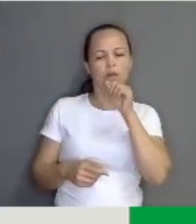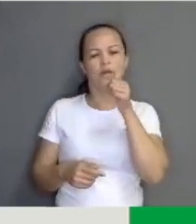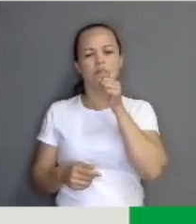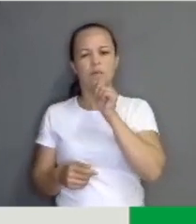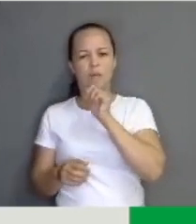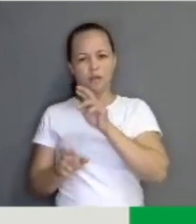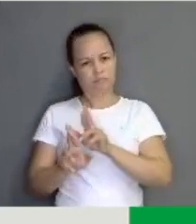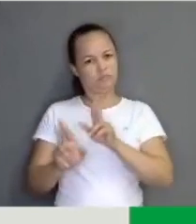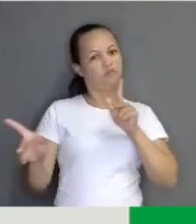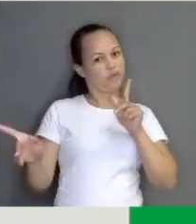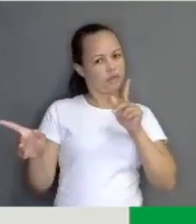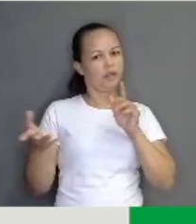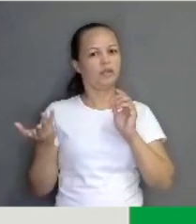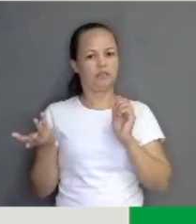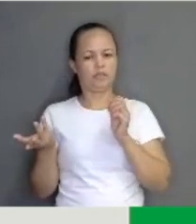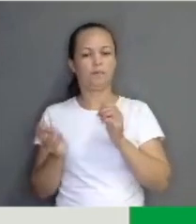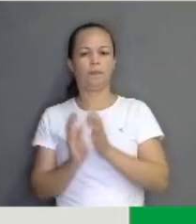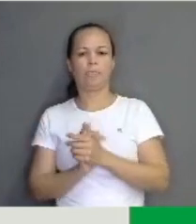tá bom?